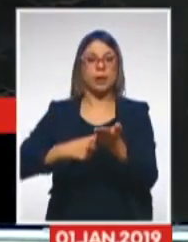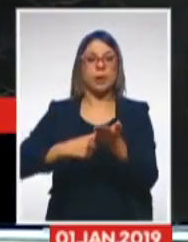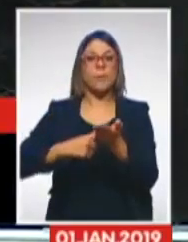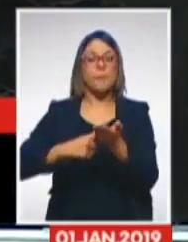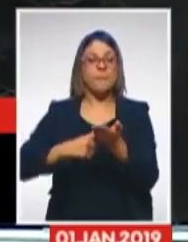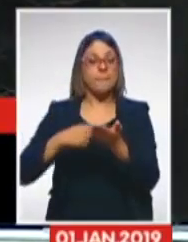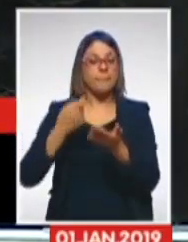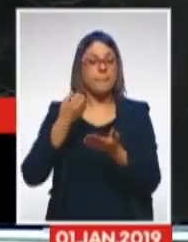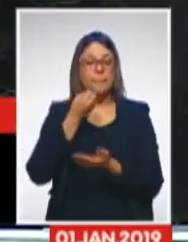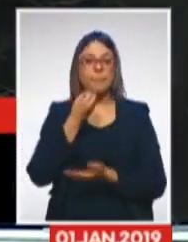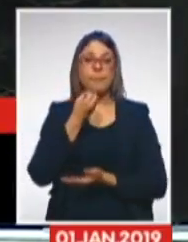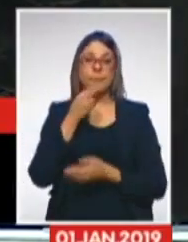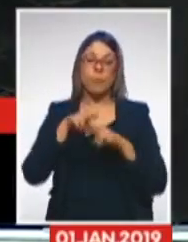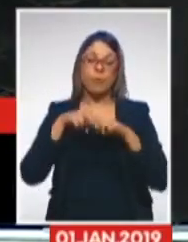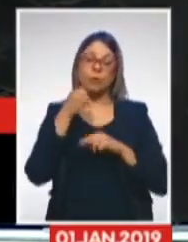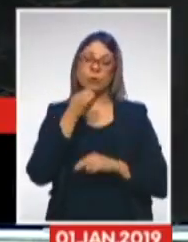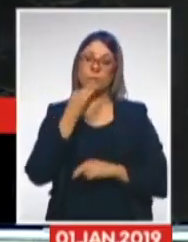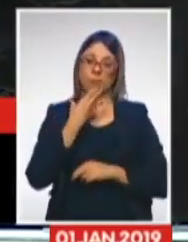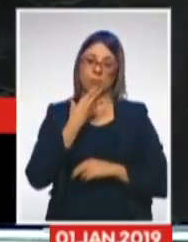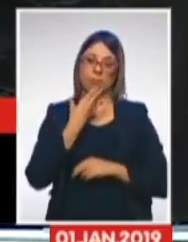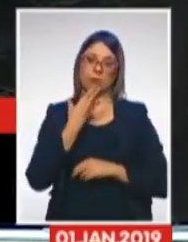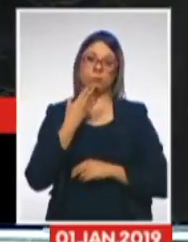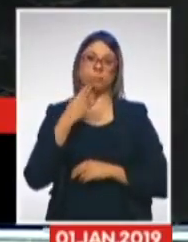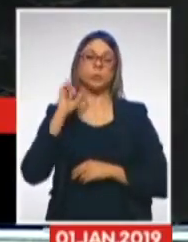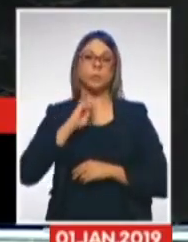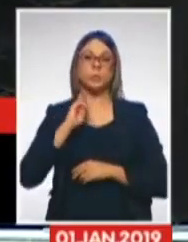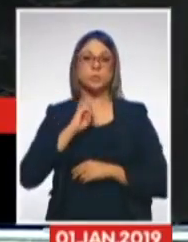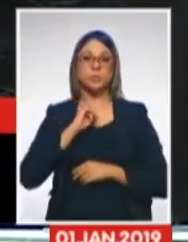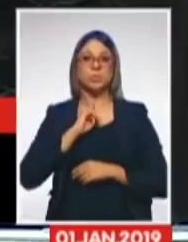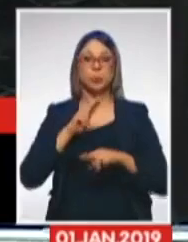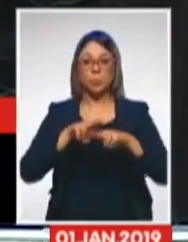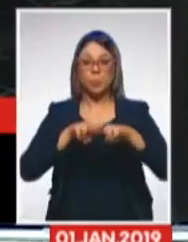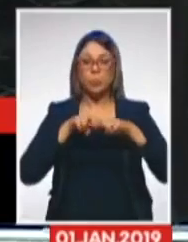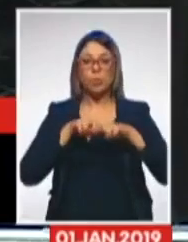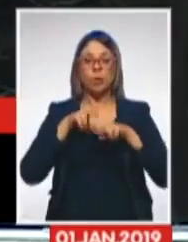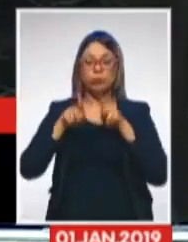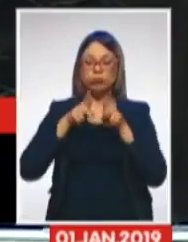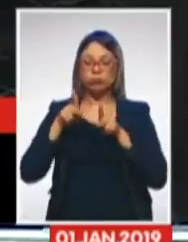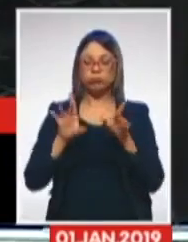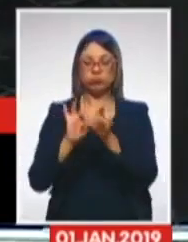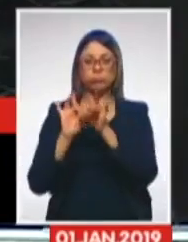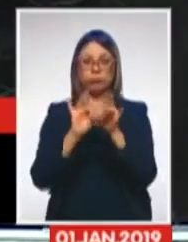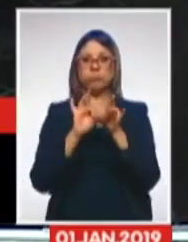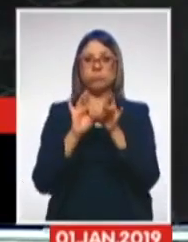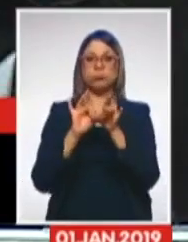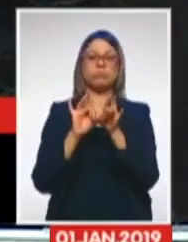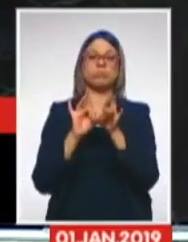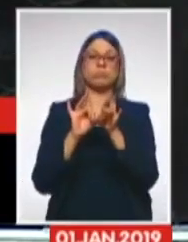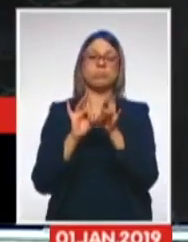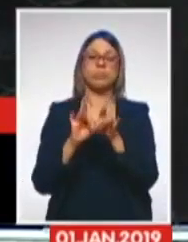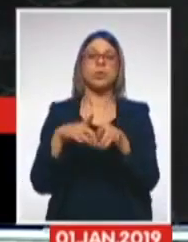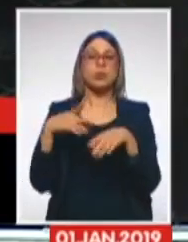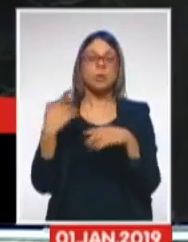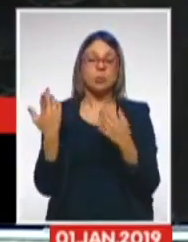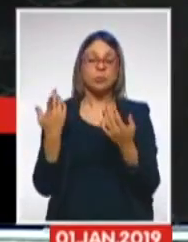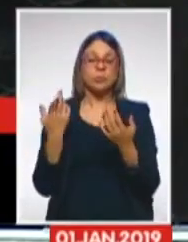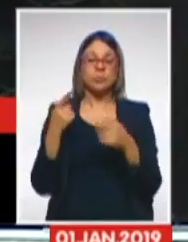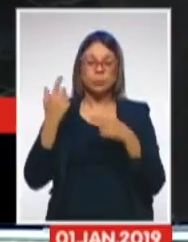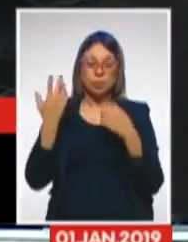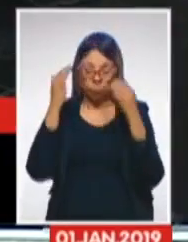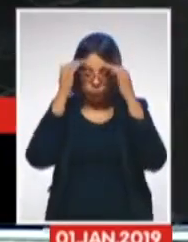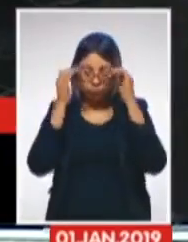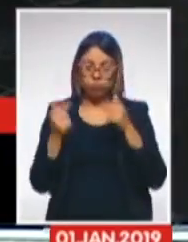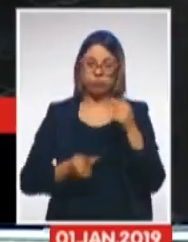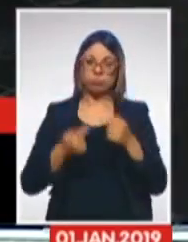Minas Gerais, pelo espírito público que nos une, pela forma republicana de se fazer